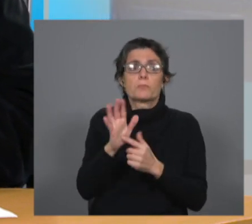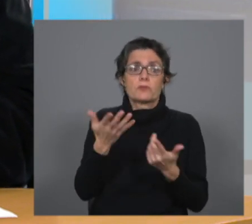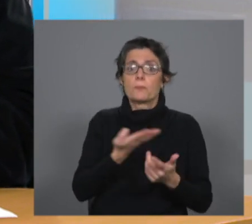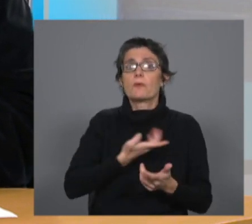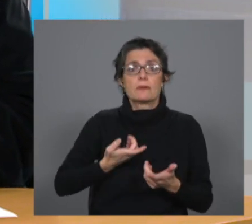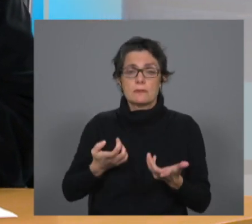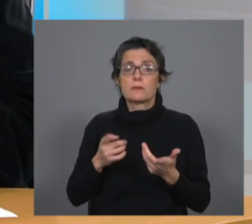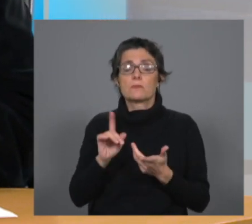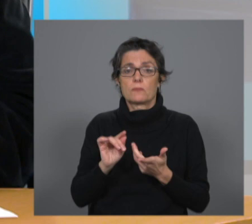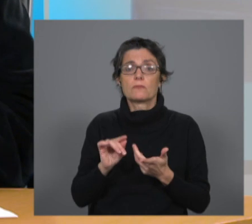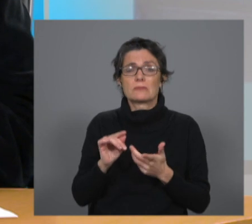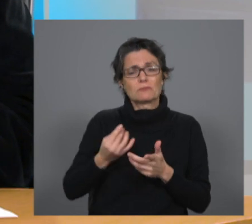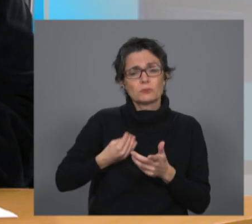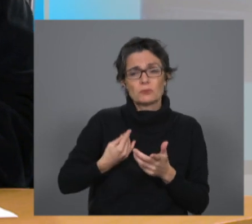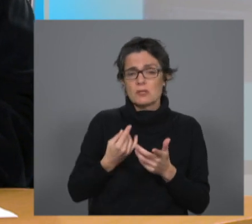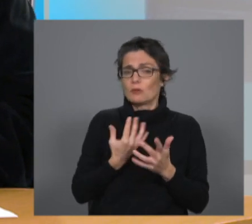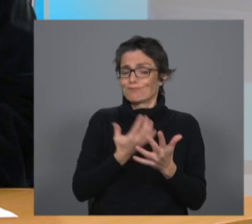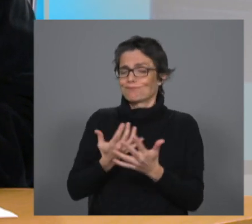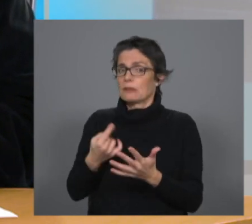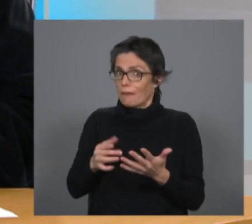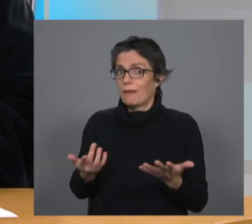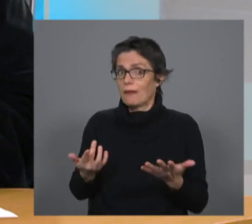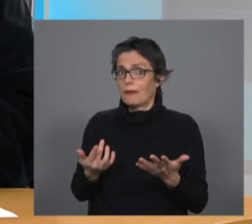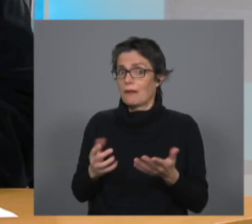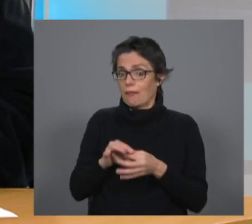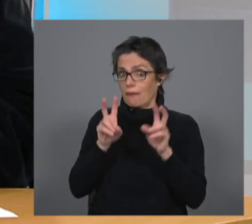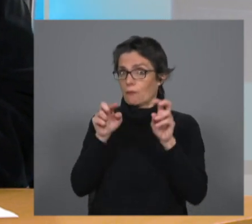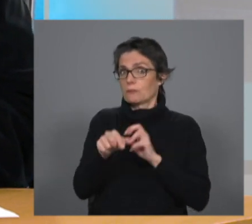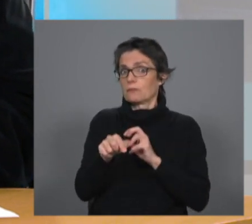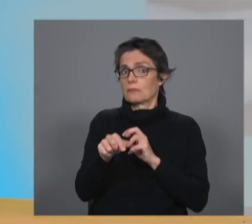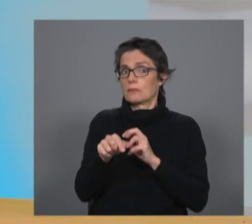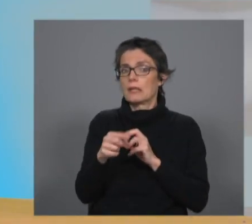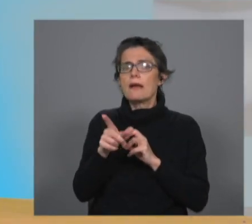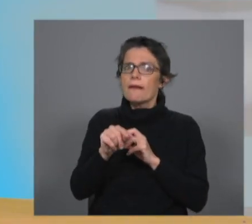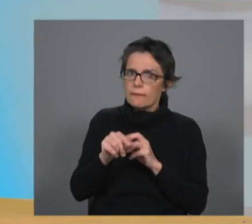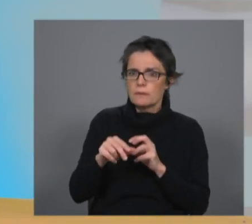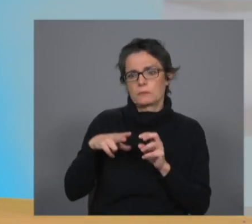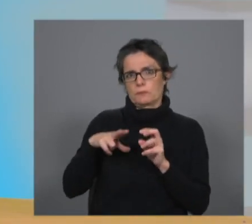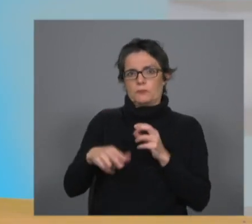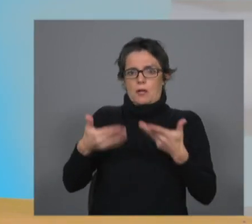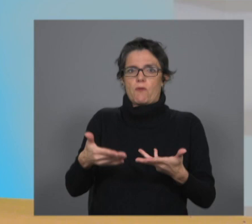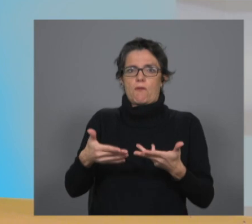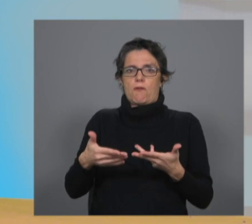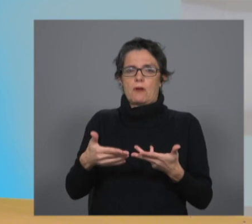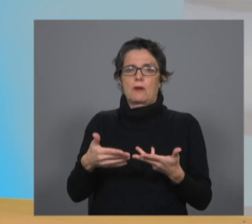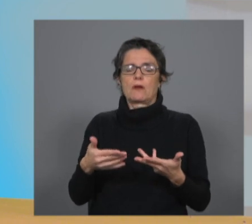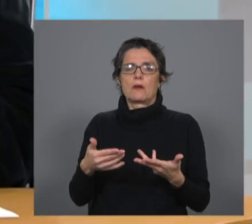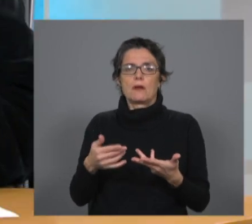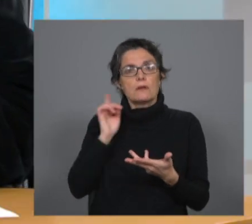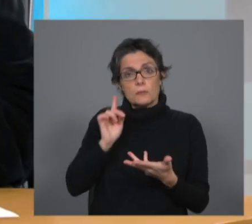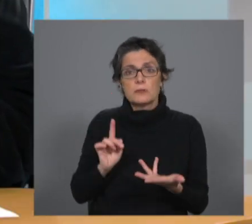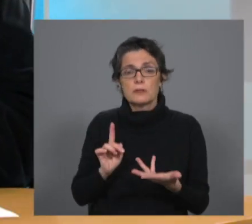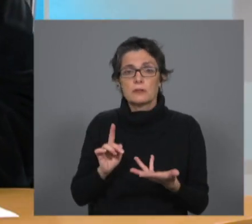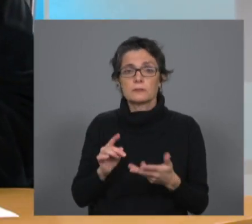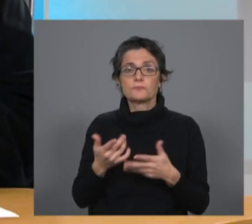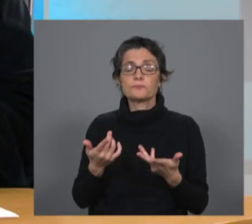disso, preocupações em relação a esta matéria, e era um ponto importante também para Portugal. Já agora, outro ponto fundamental que está também